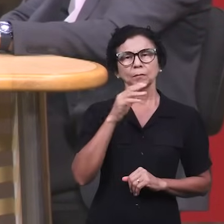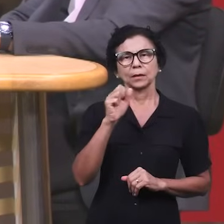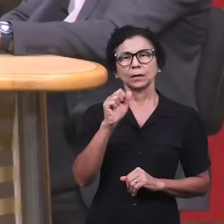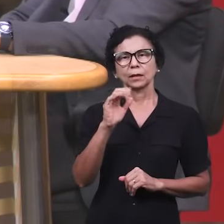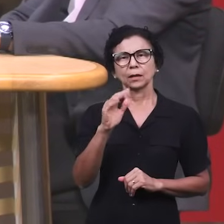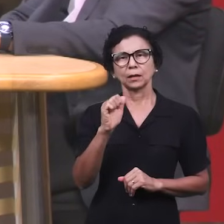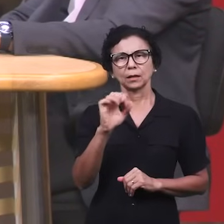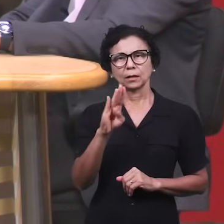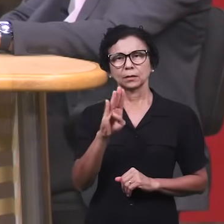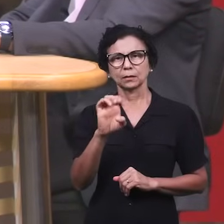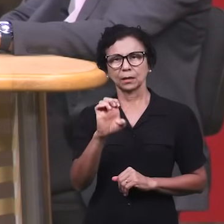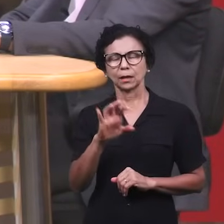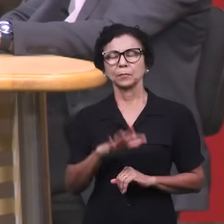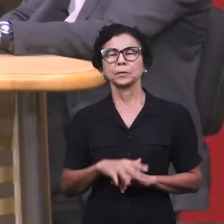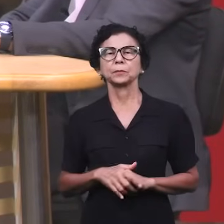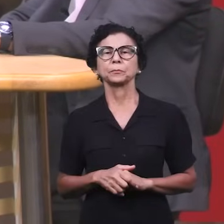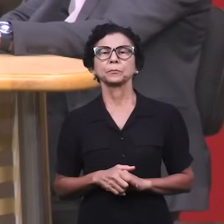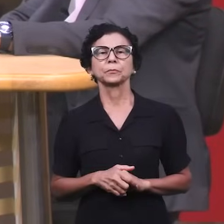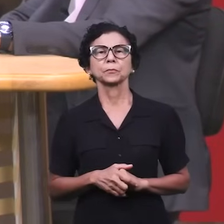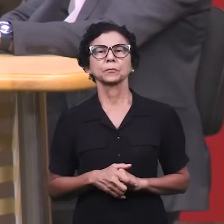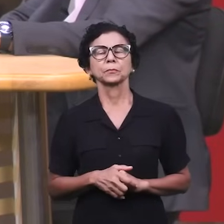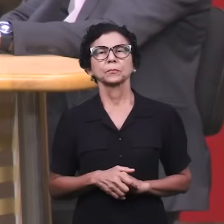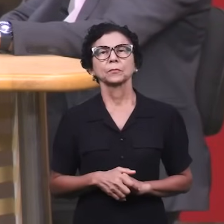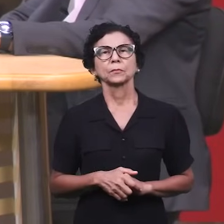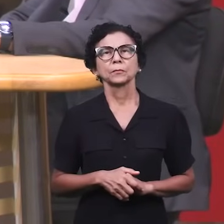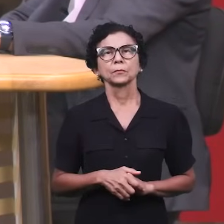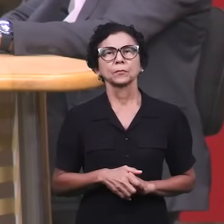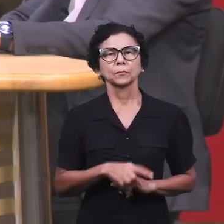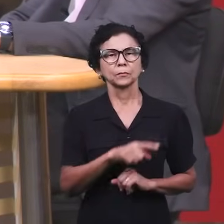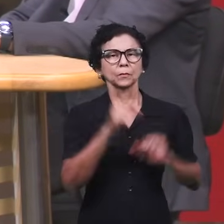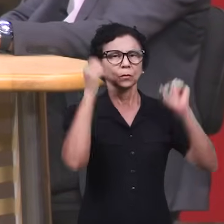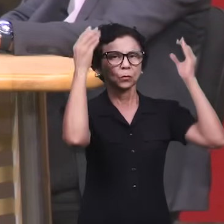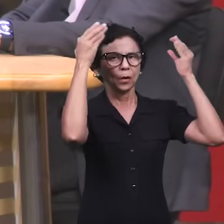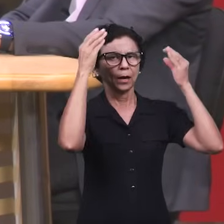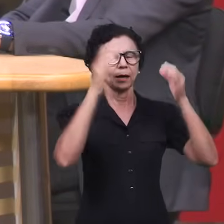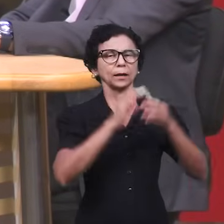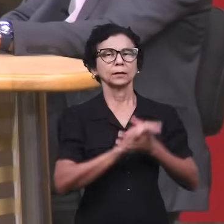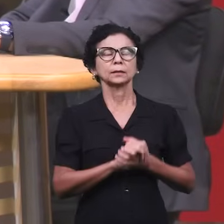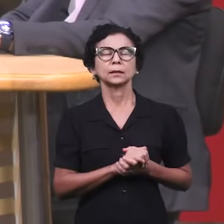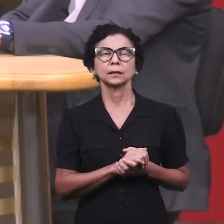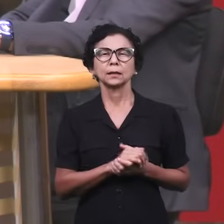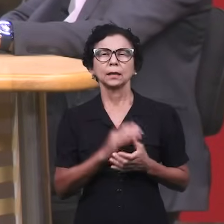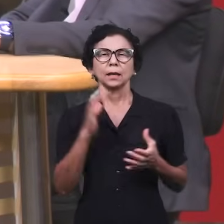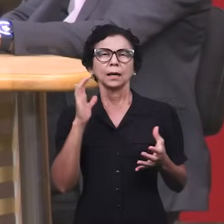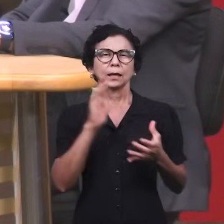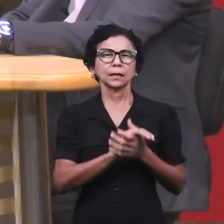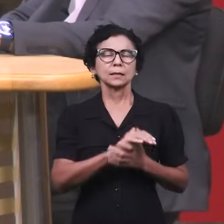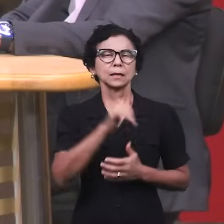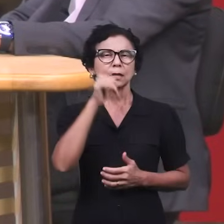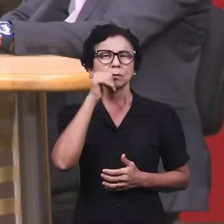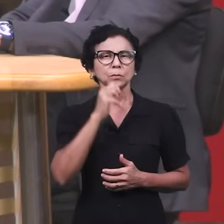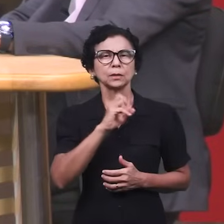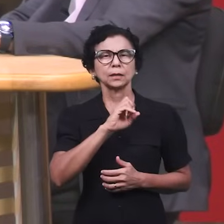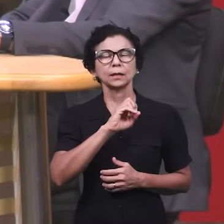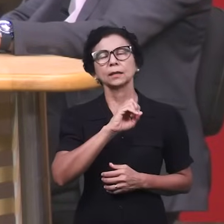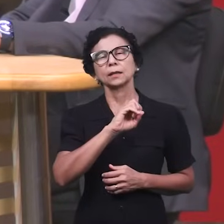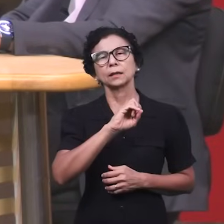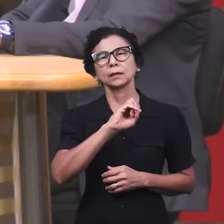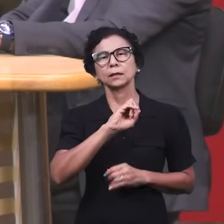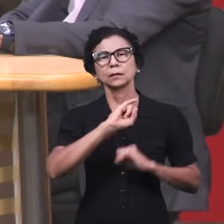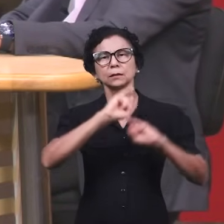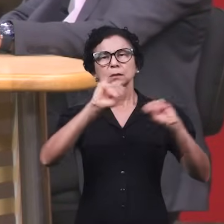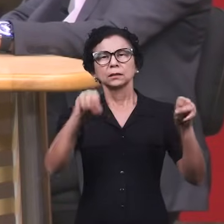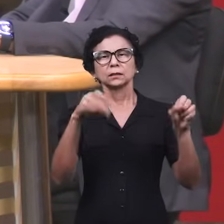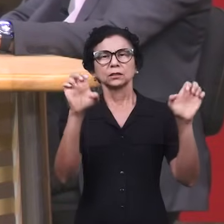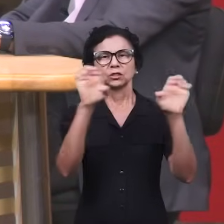foi aquele que quis pegar e até pegou né a vinha né que que era ao lado ali da